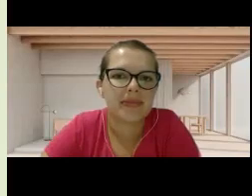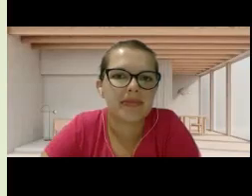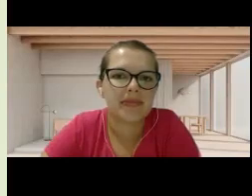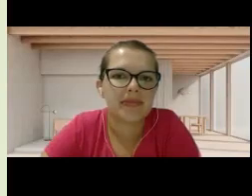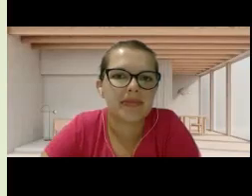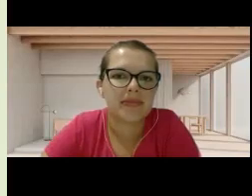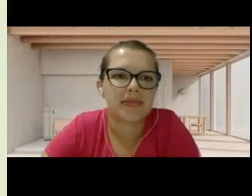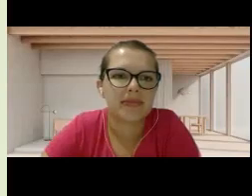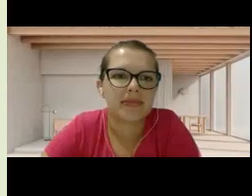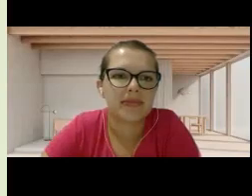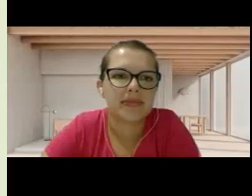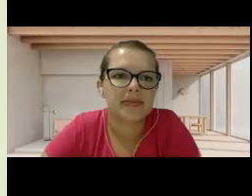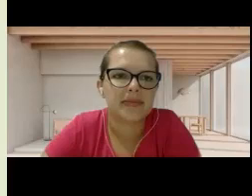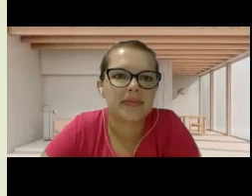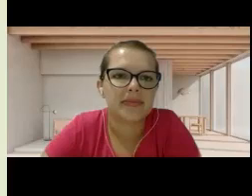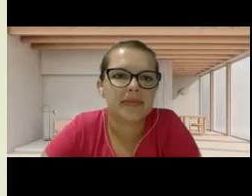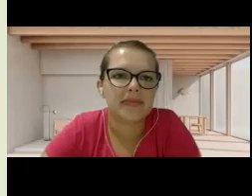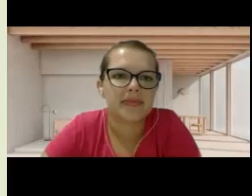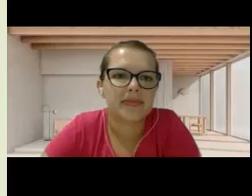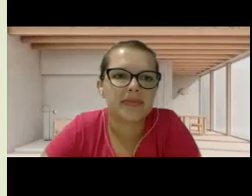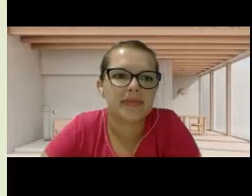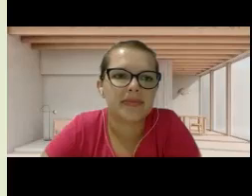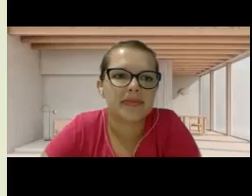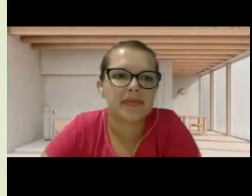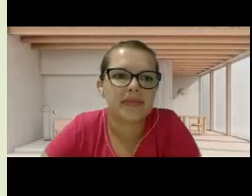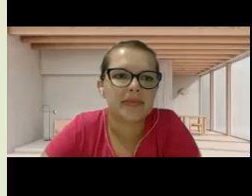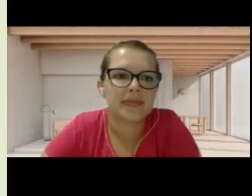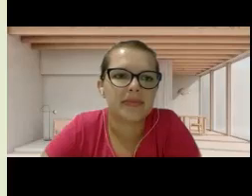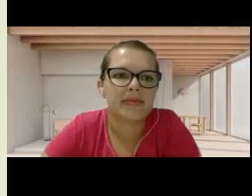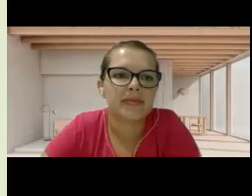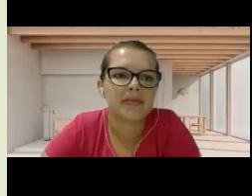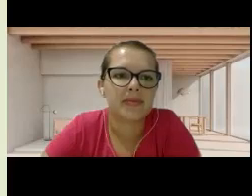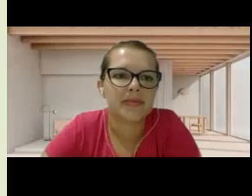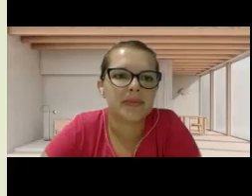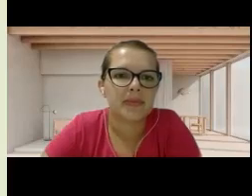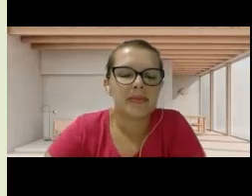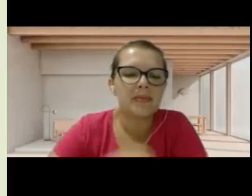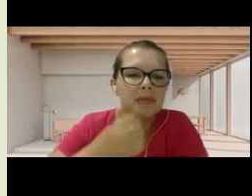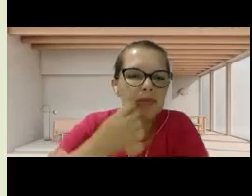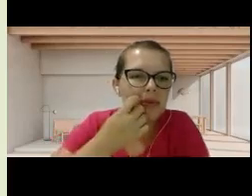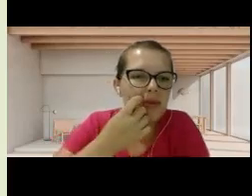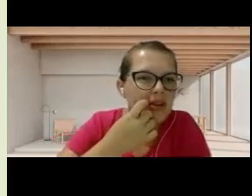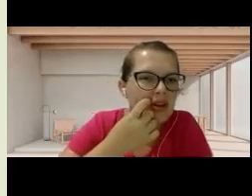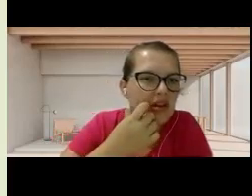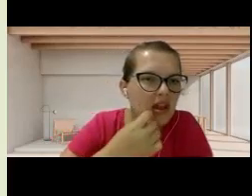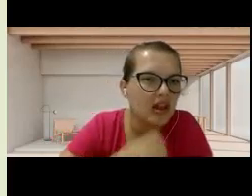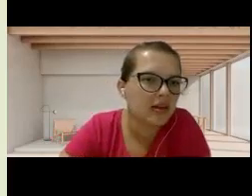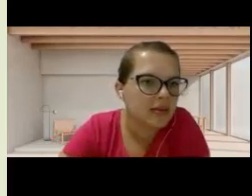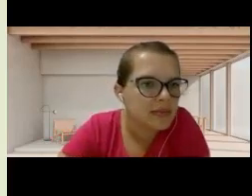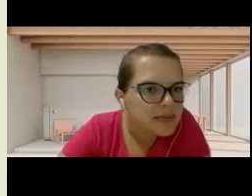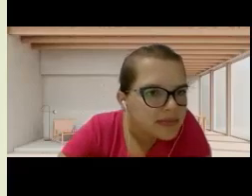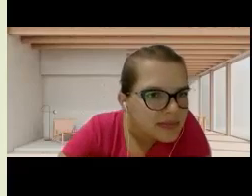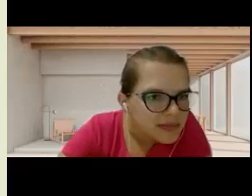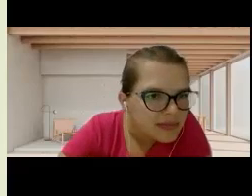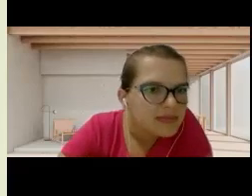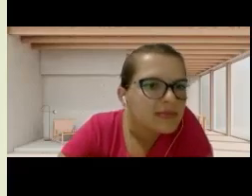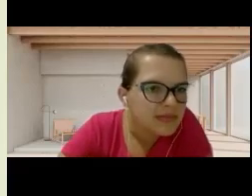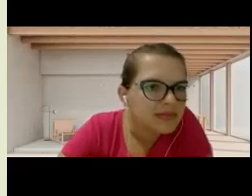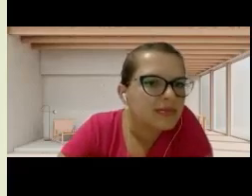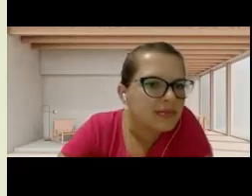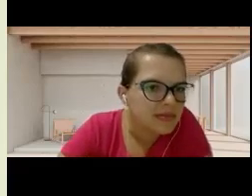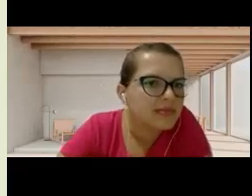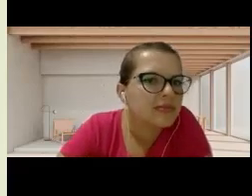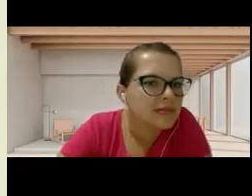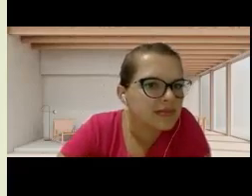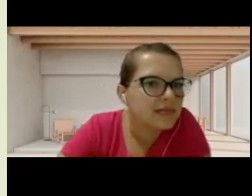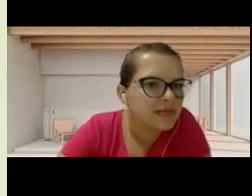Aí, aqui são algumas figuras de pequenas centrais, tá vendo? Tem uma primeira barra da paciência. Está mostrando um conduto longo aqui, é a